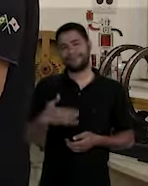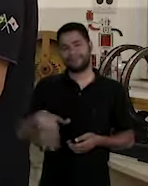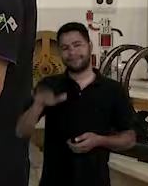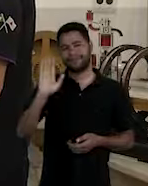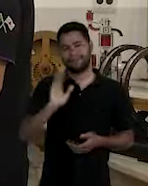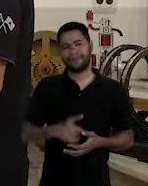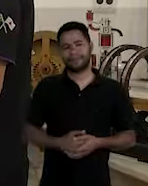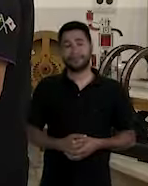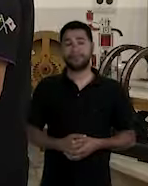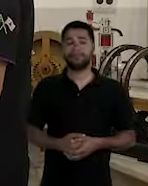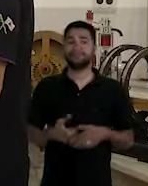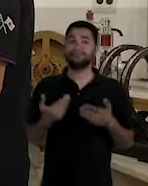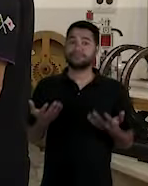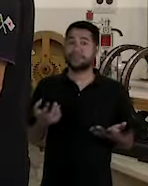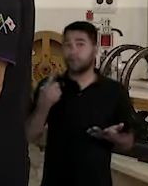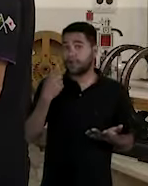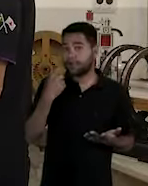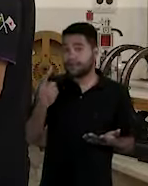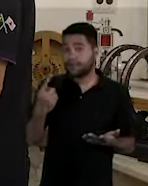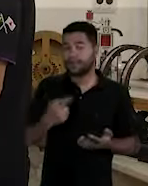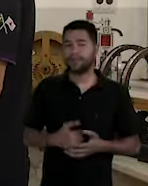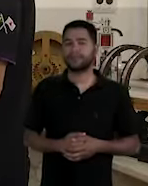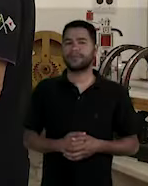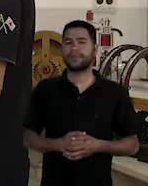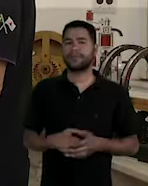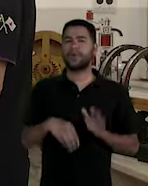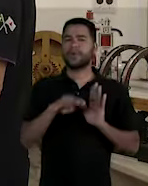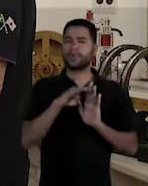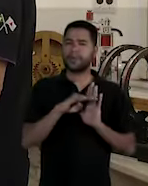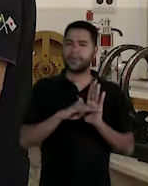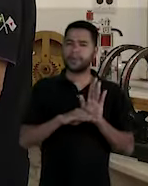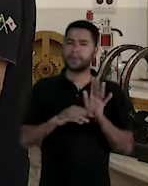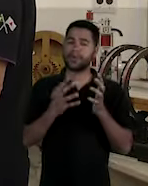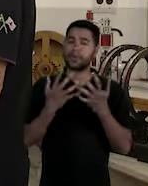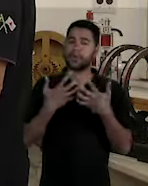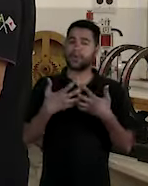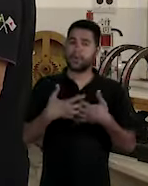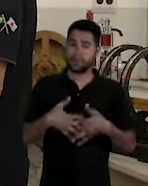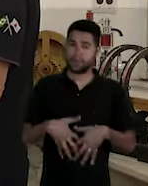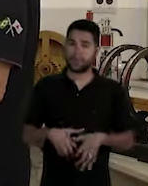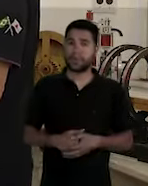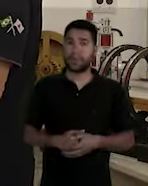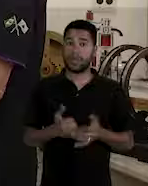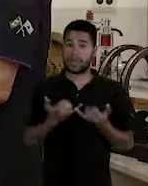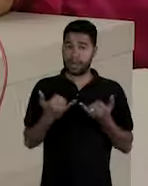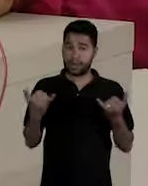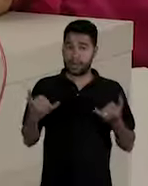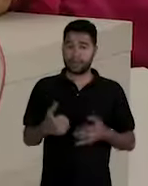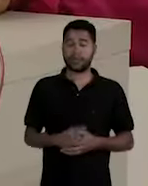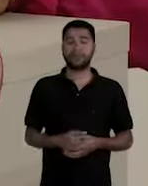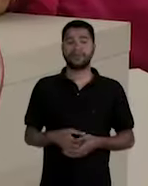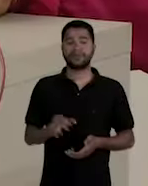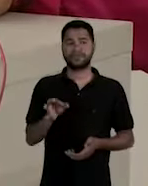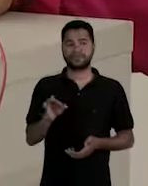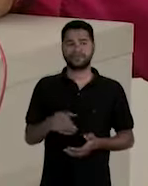esse. Isso. Então, vamos ver o princípio de funcionamento de um motor elétrico? Vamos lá.